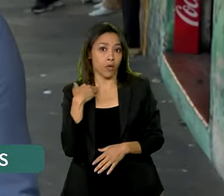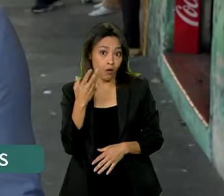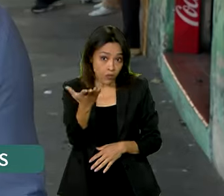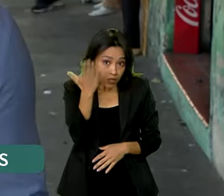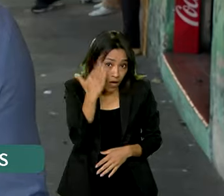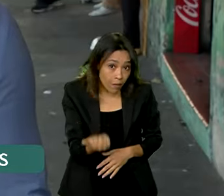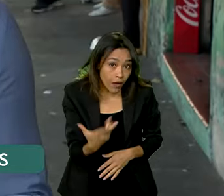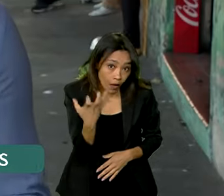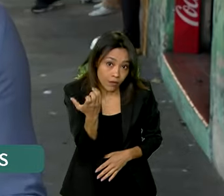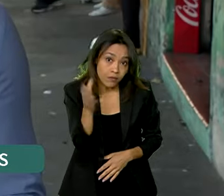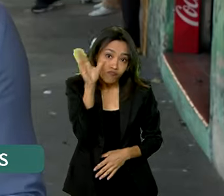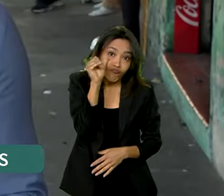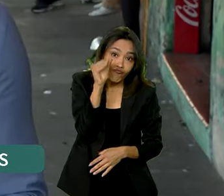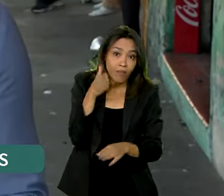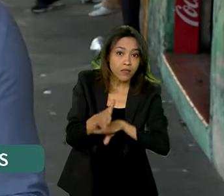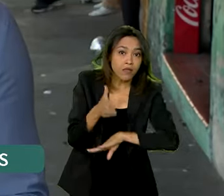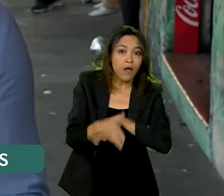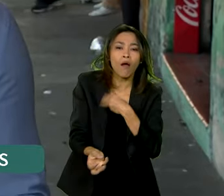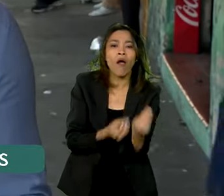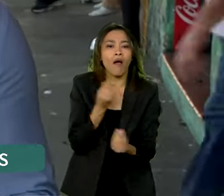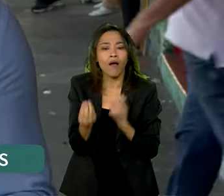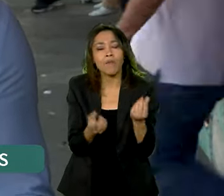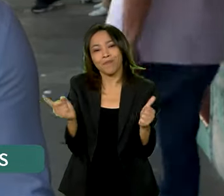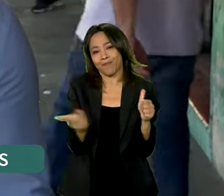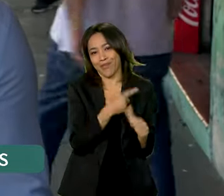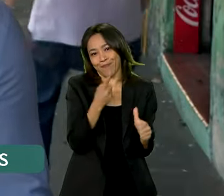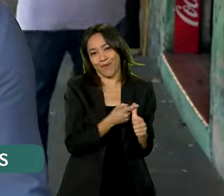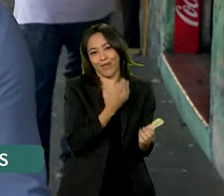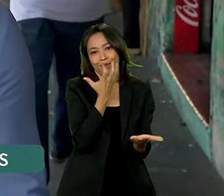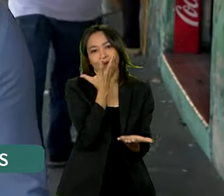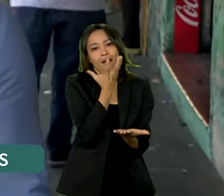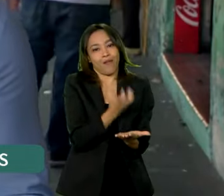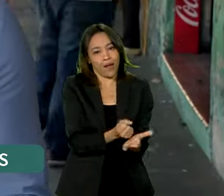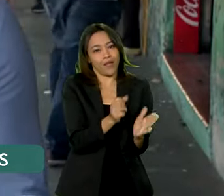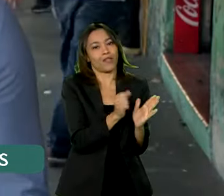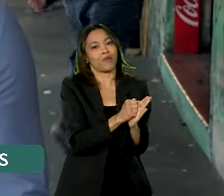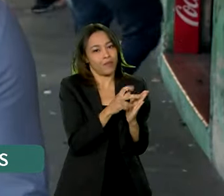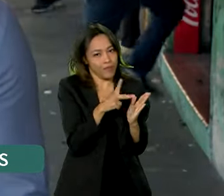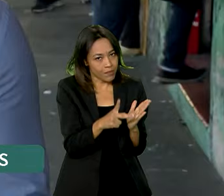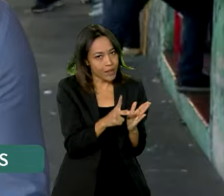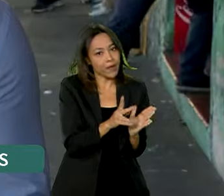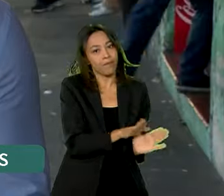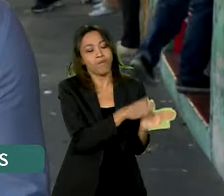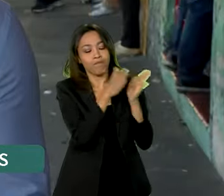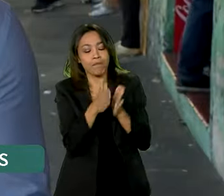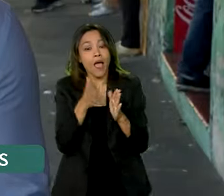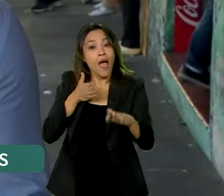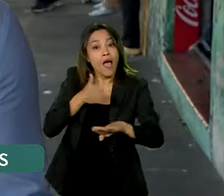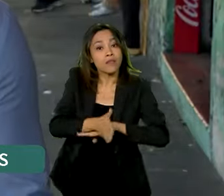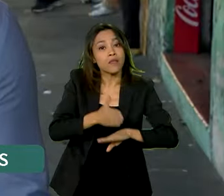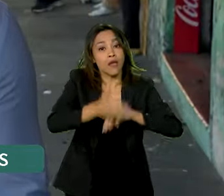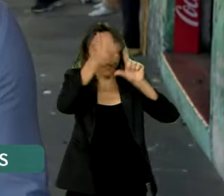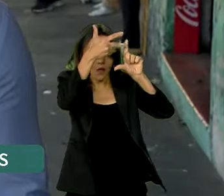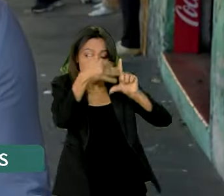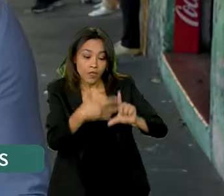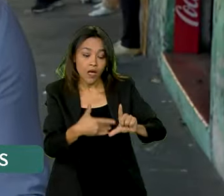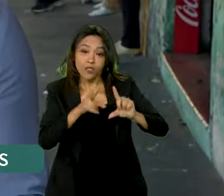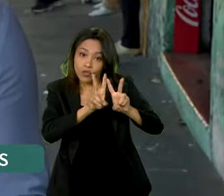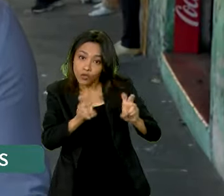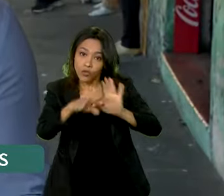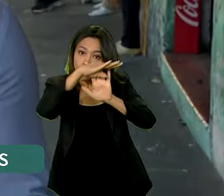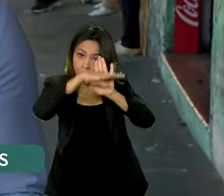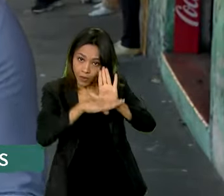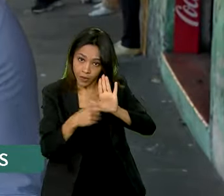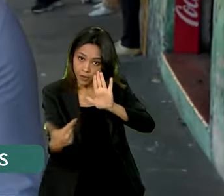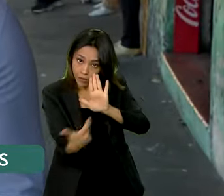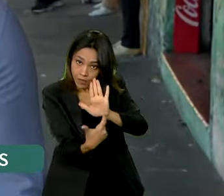essa segurança, primeiro é preciso baixar o aplicativo ou acessar o site Celular Seguro